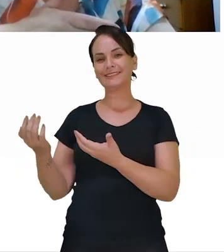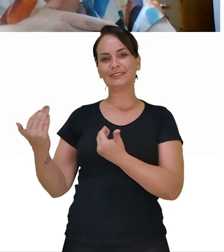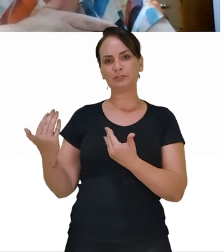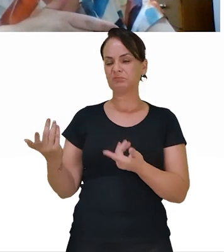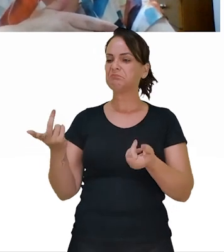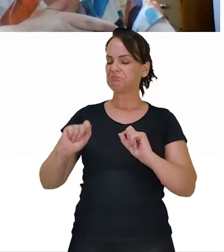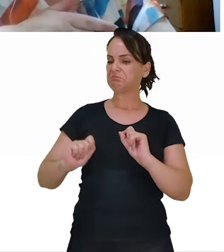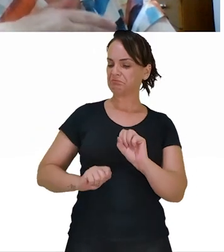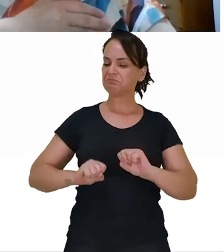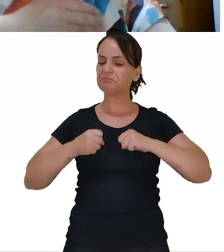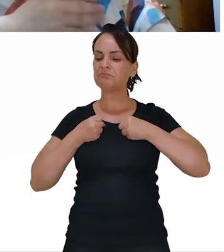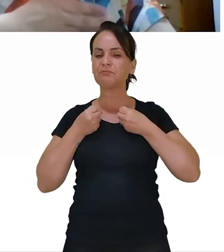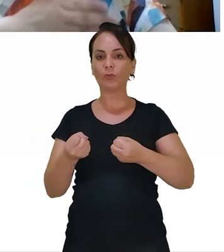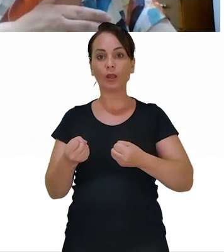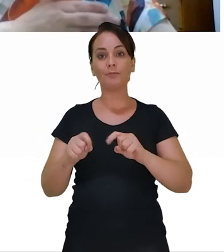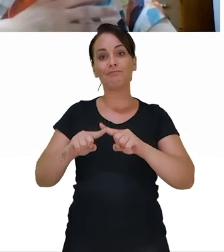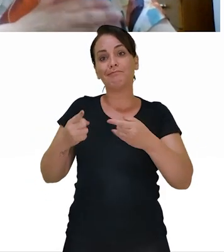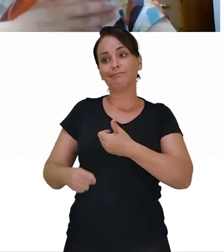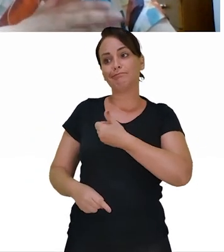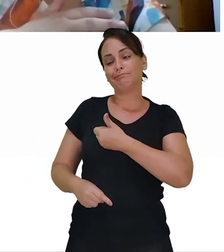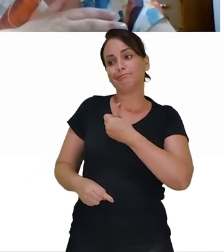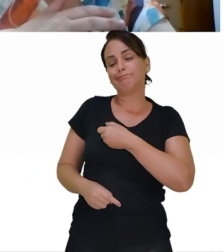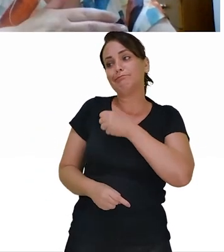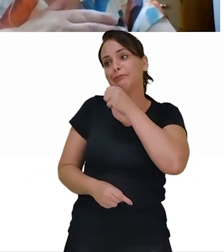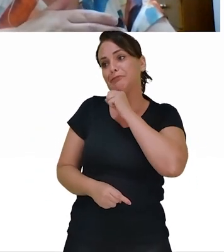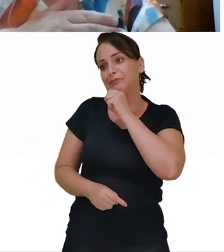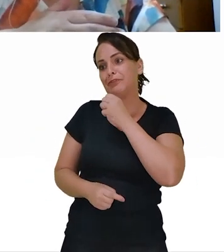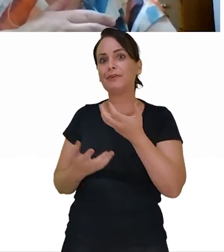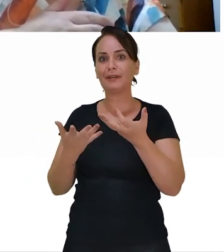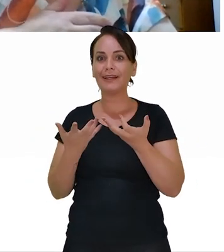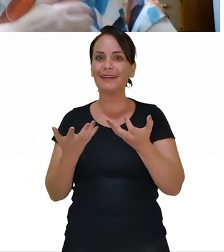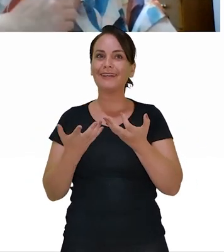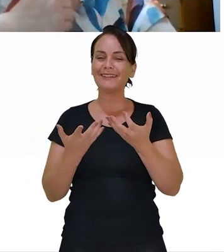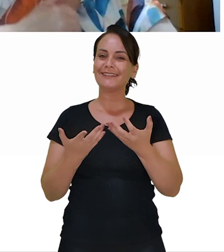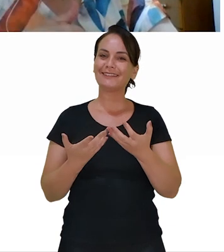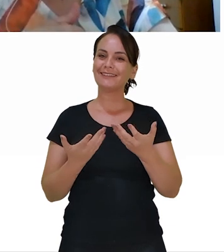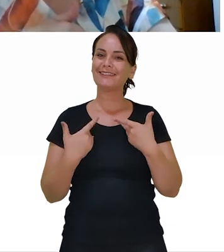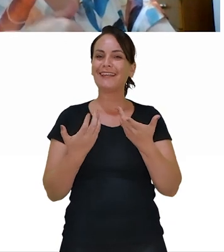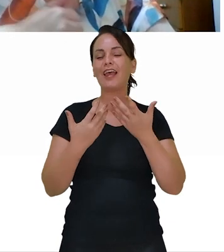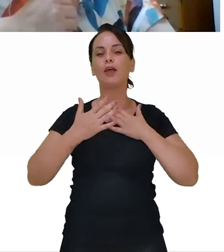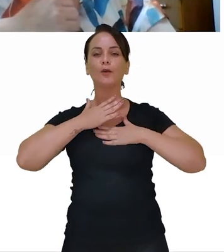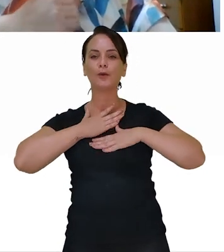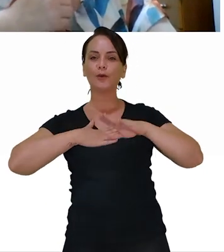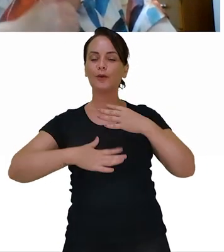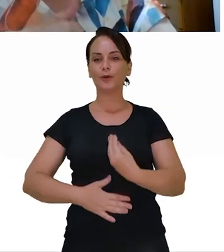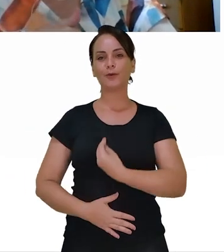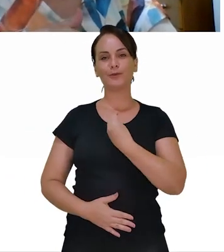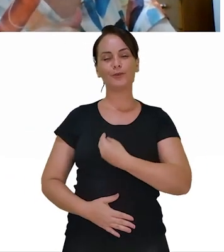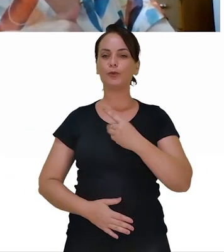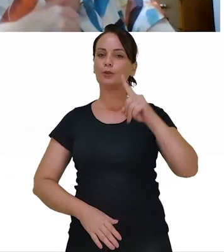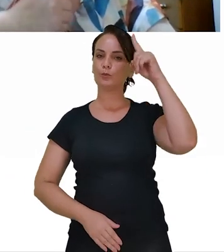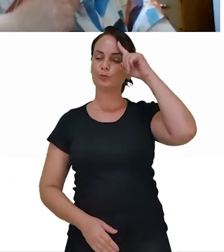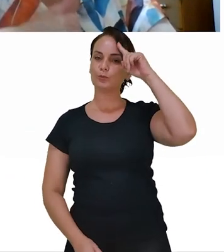mais de disposição, né? Mas a idade também chega um pouco para a gente quer ter um pouco mais de conforto na vida diária